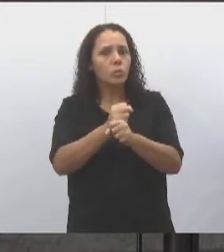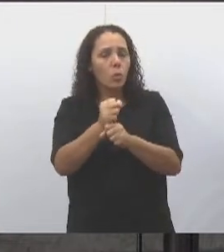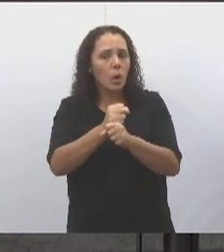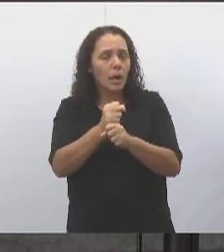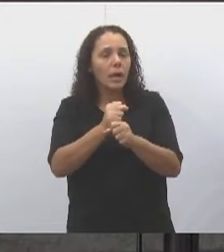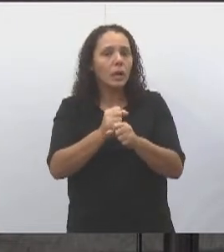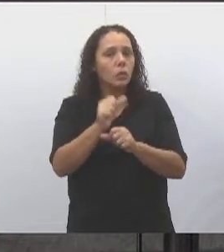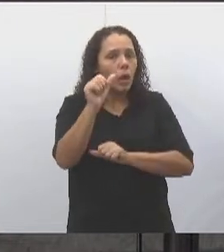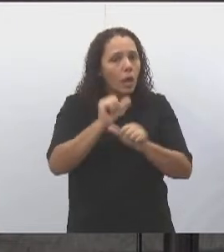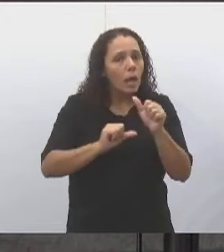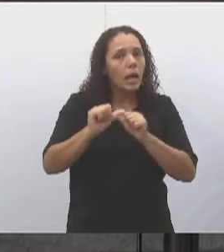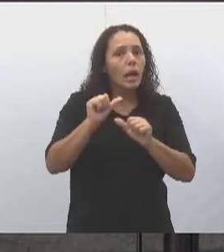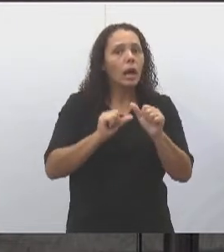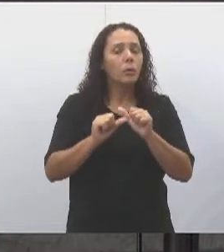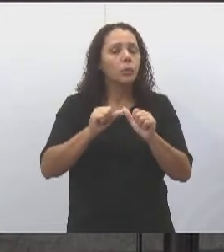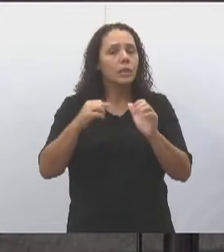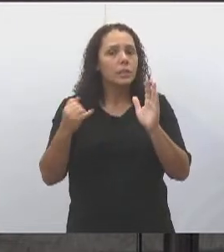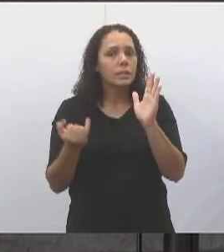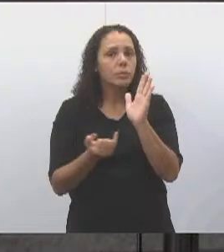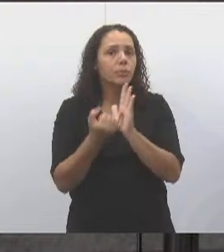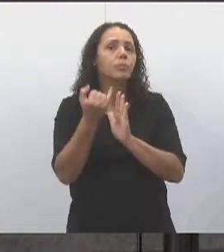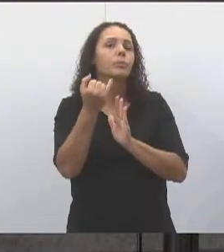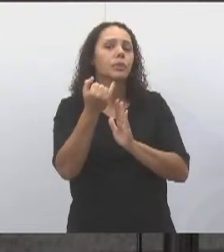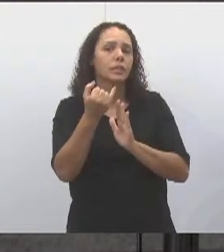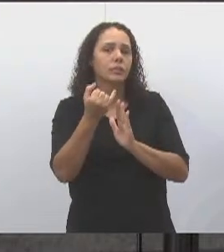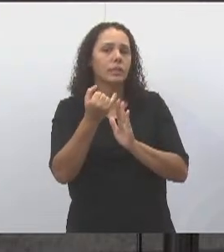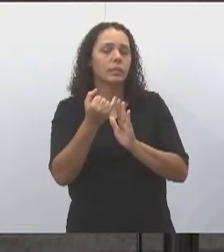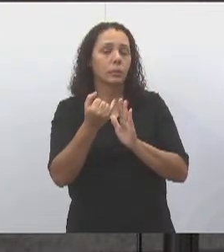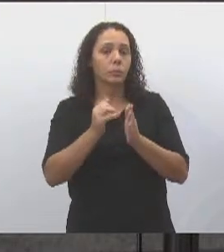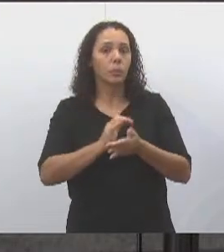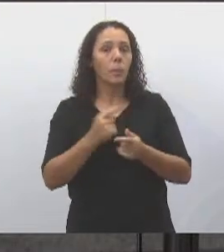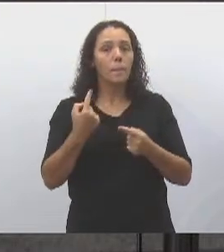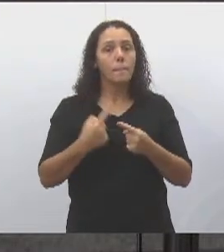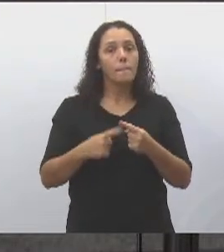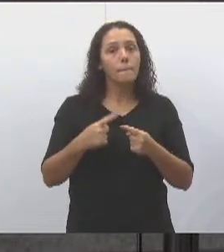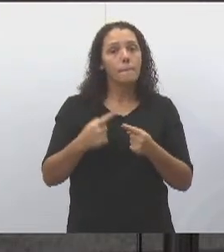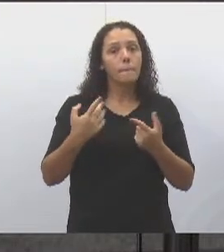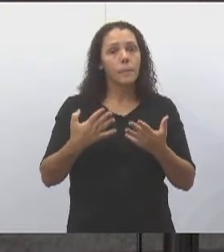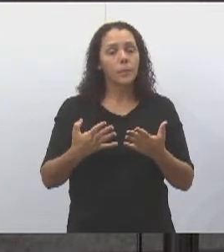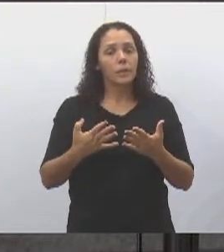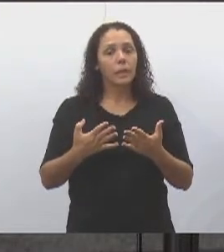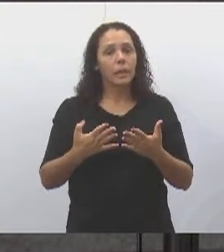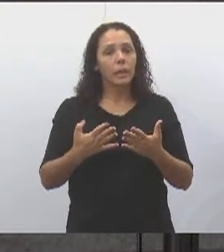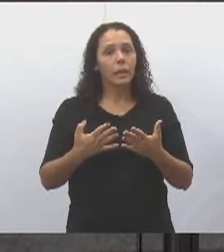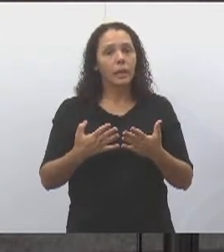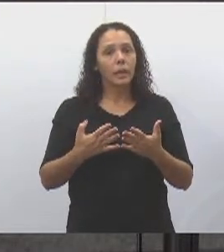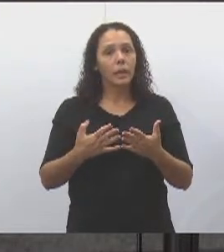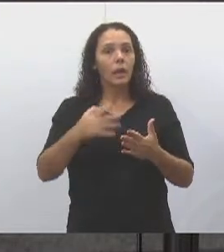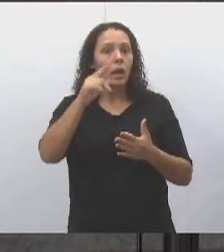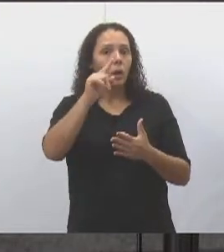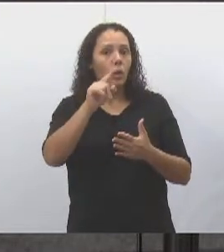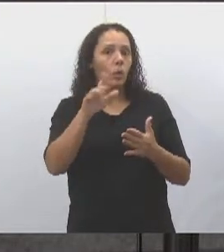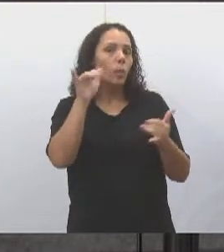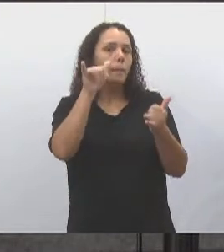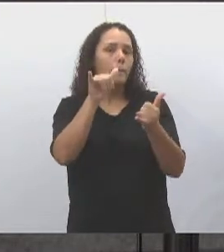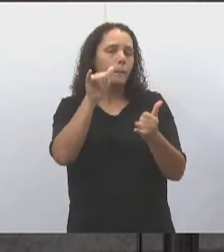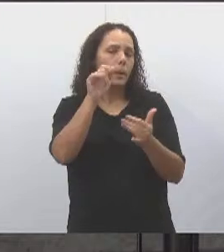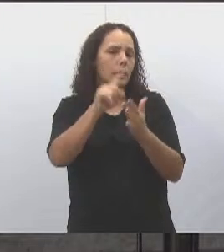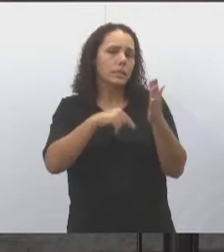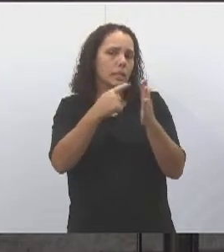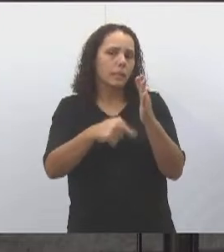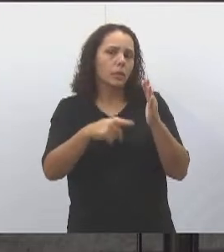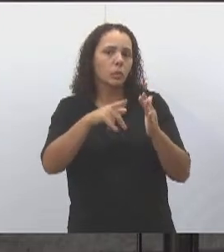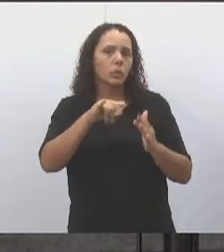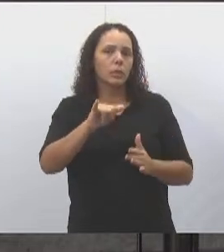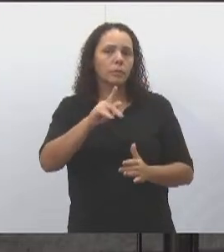infração desse imposto. Né? Porque a isenção de IPTU, se a gente for